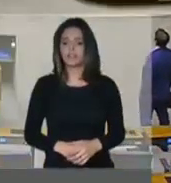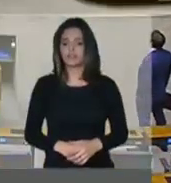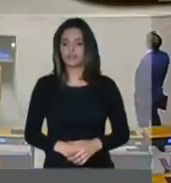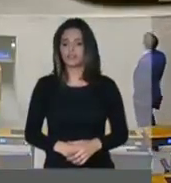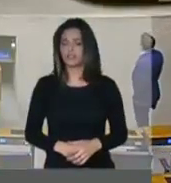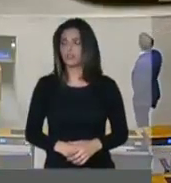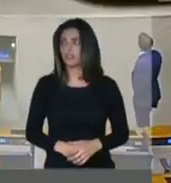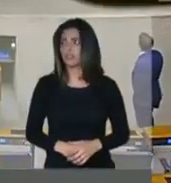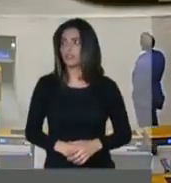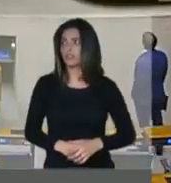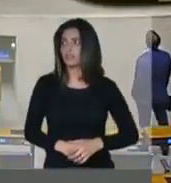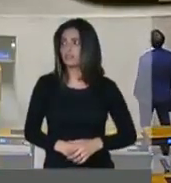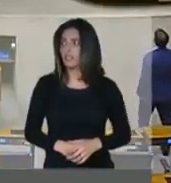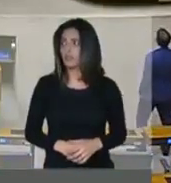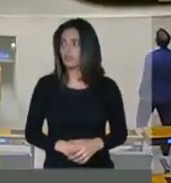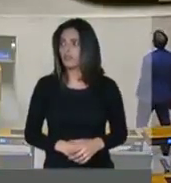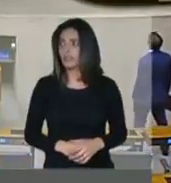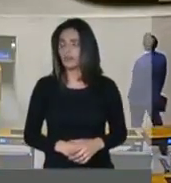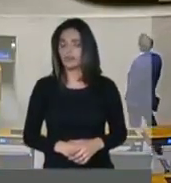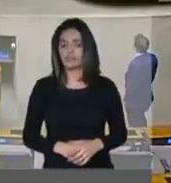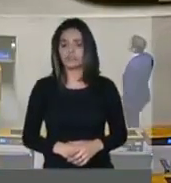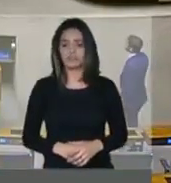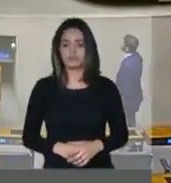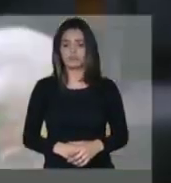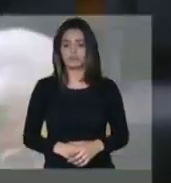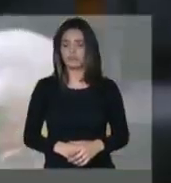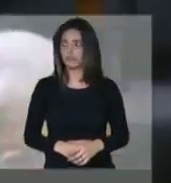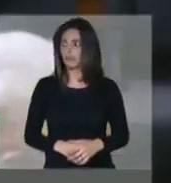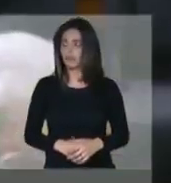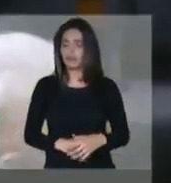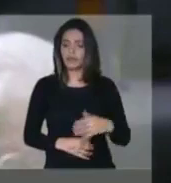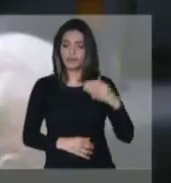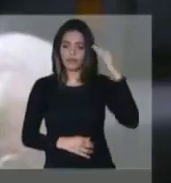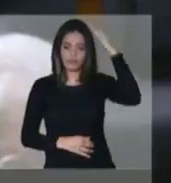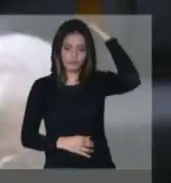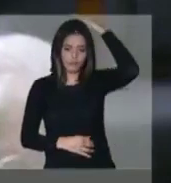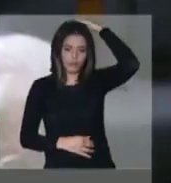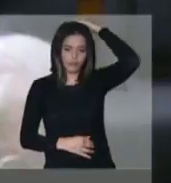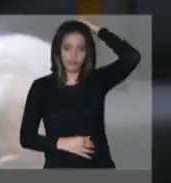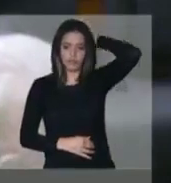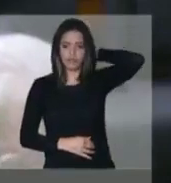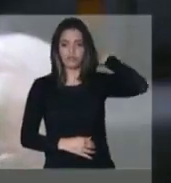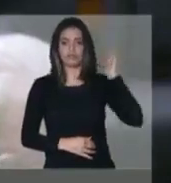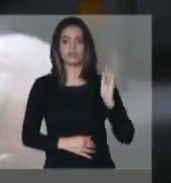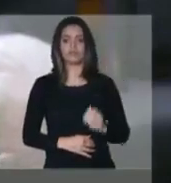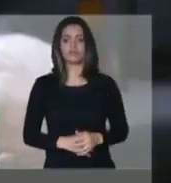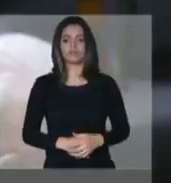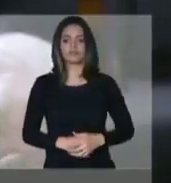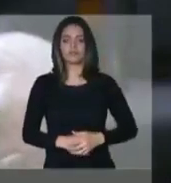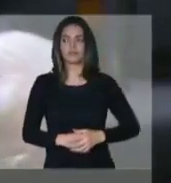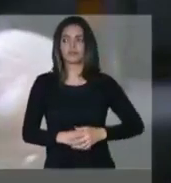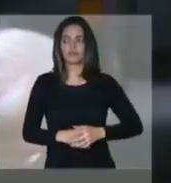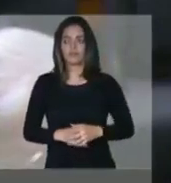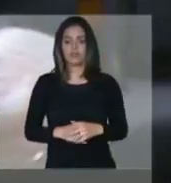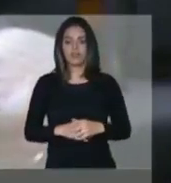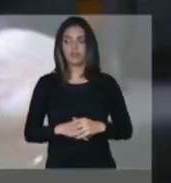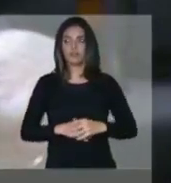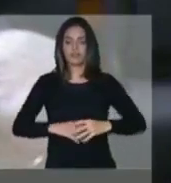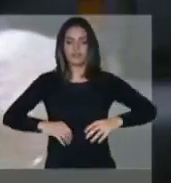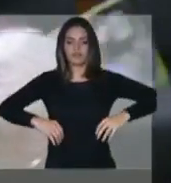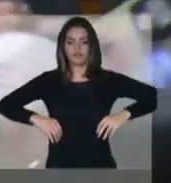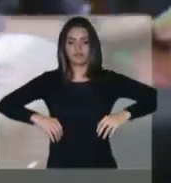Senhor presidente, senhores deputados, senhoras deputadas, apenas para fazer aqui um breve registro da nossa agenda esse final de